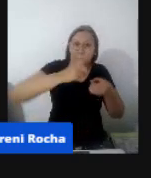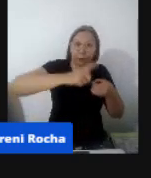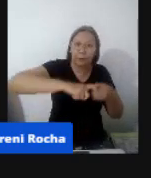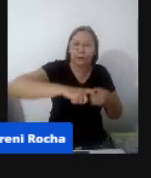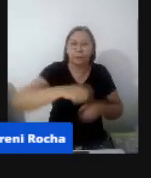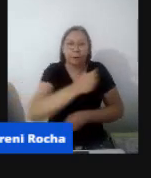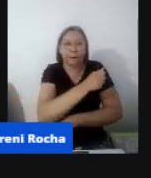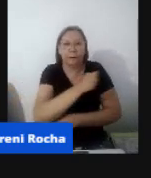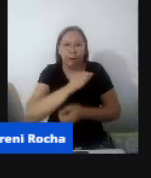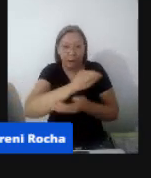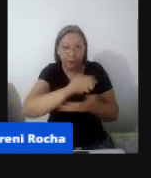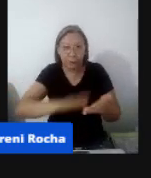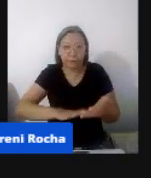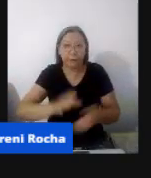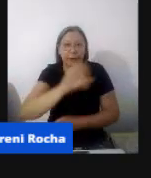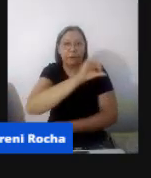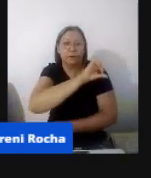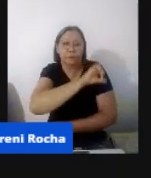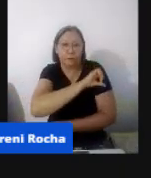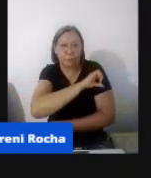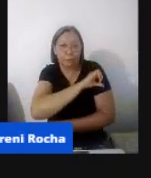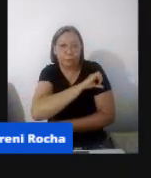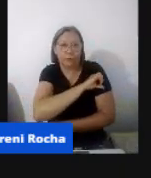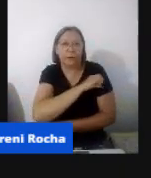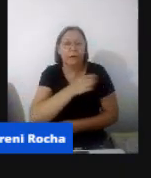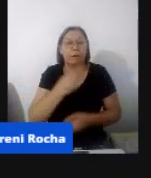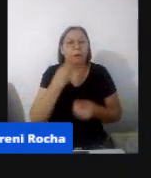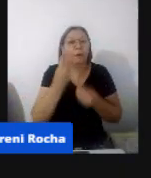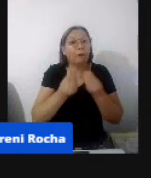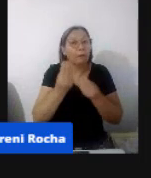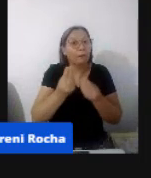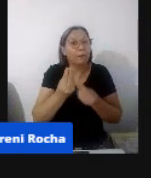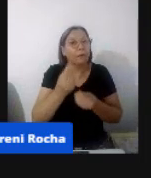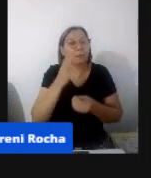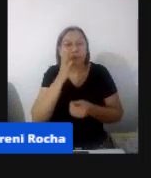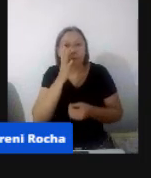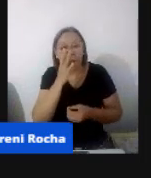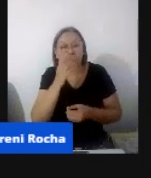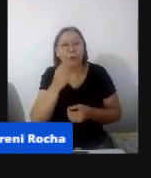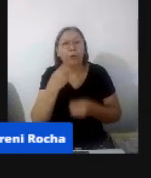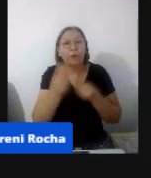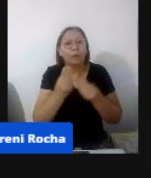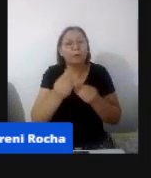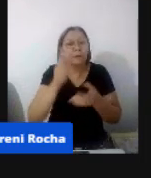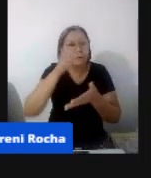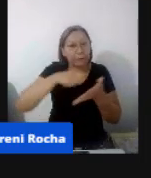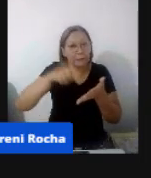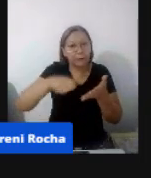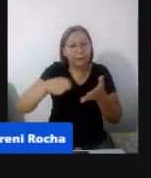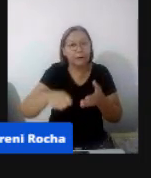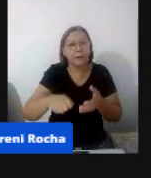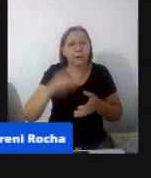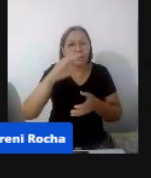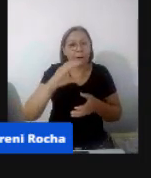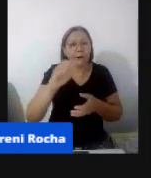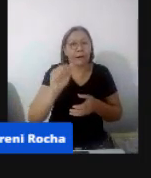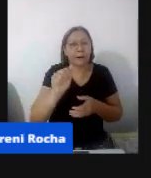ano. Olha como está escrita essa rodada 1. Carlos apresentou a